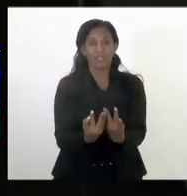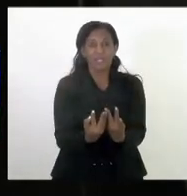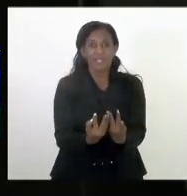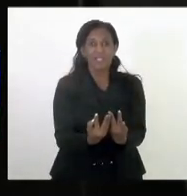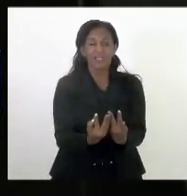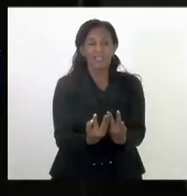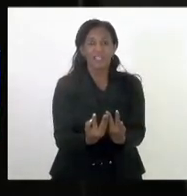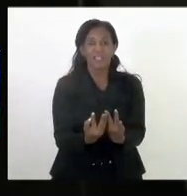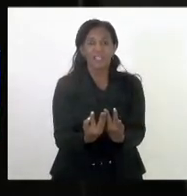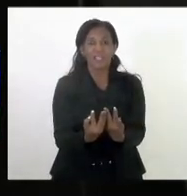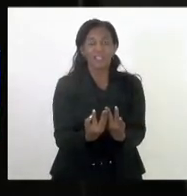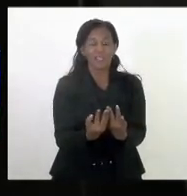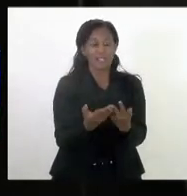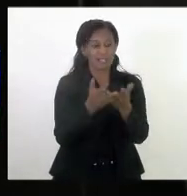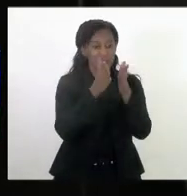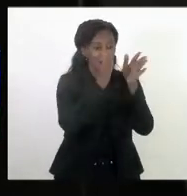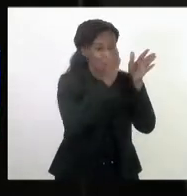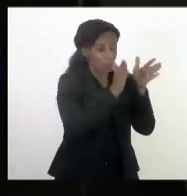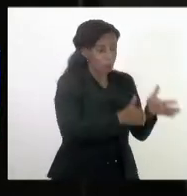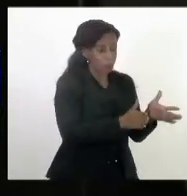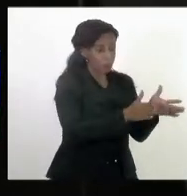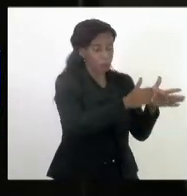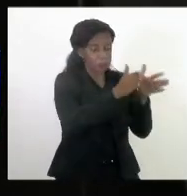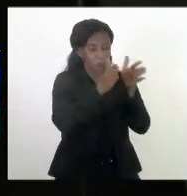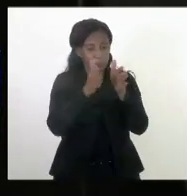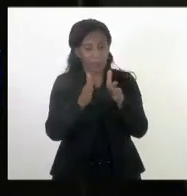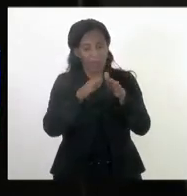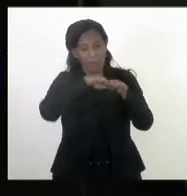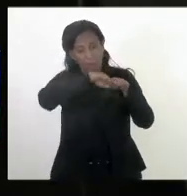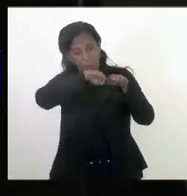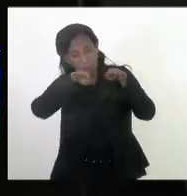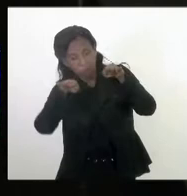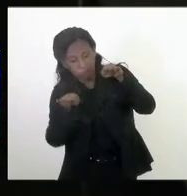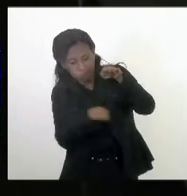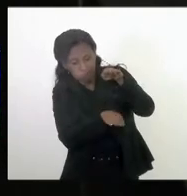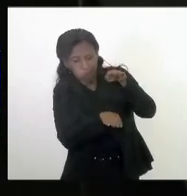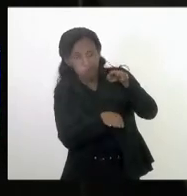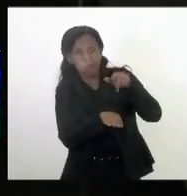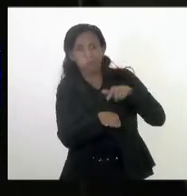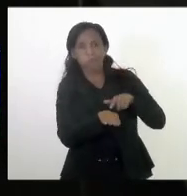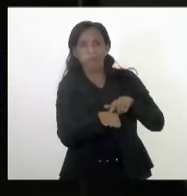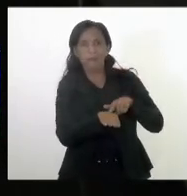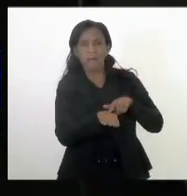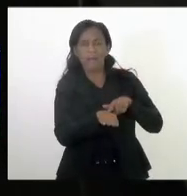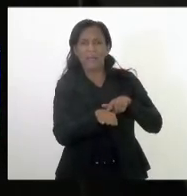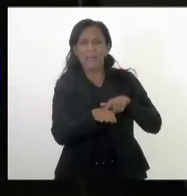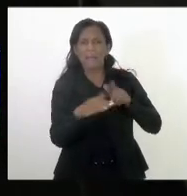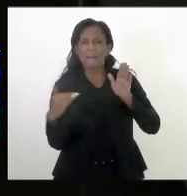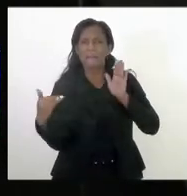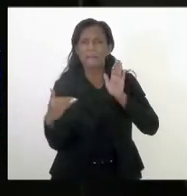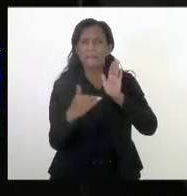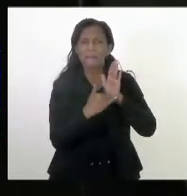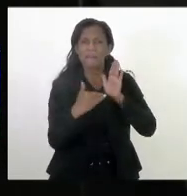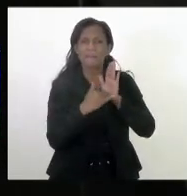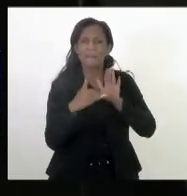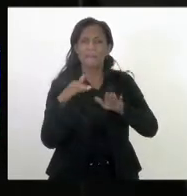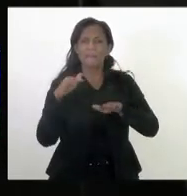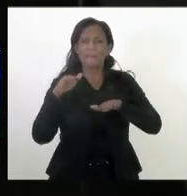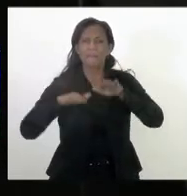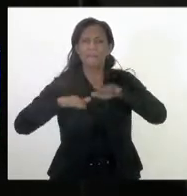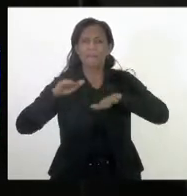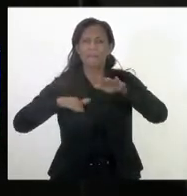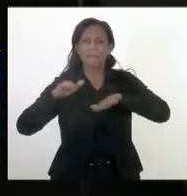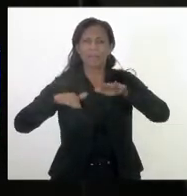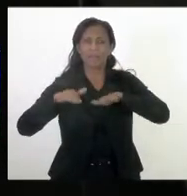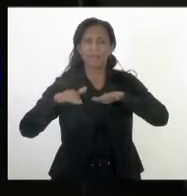foram deslocadas para a classe baixa. É o menor patamar comparando os